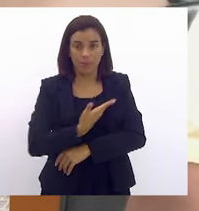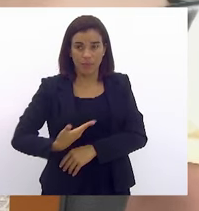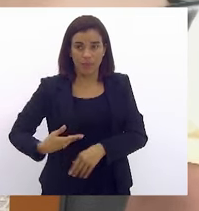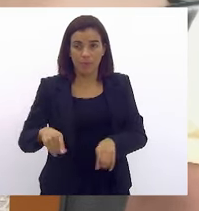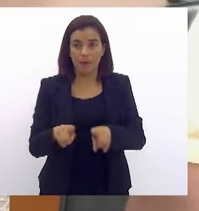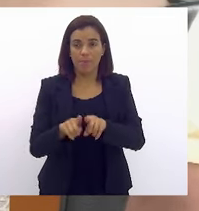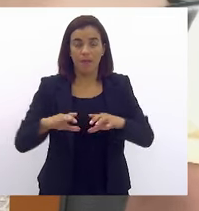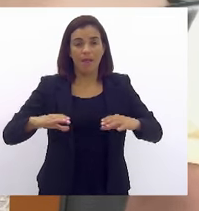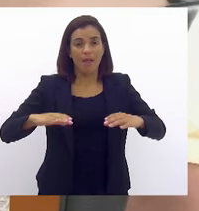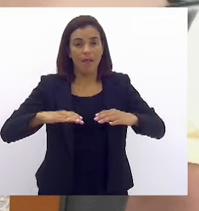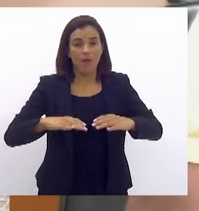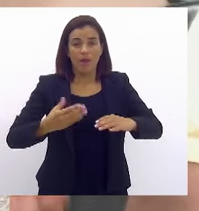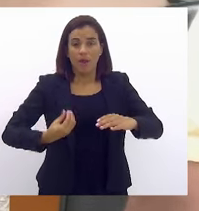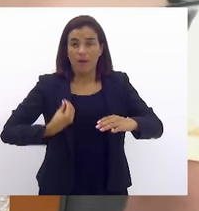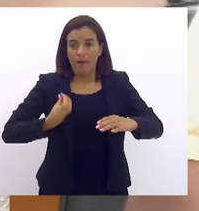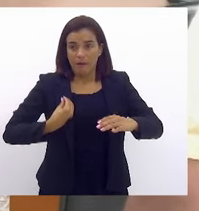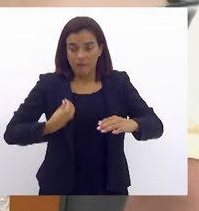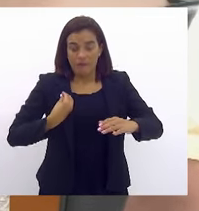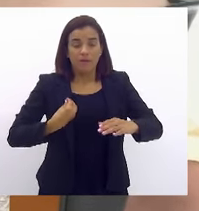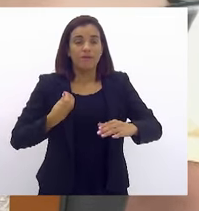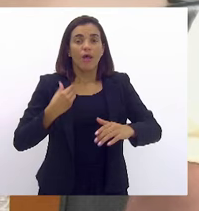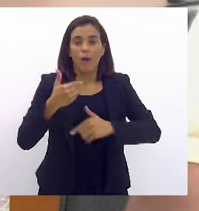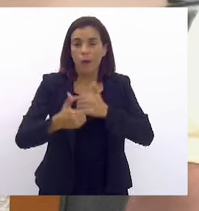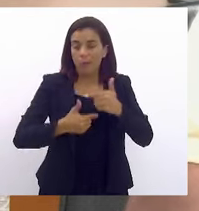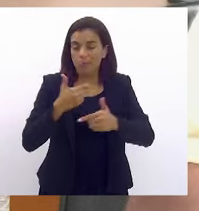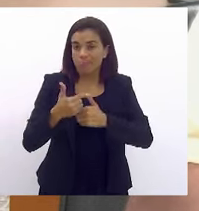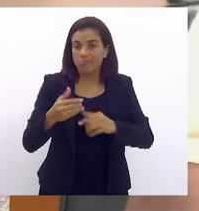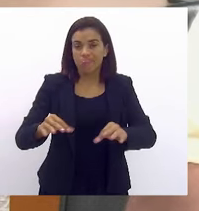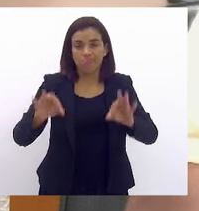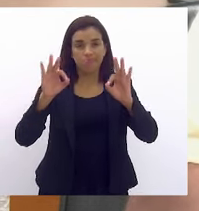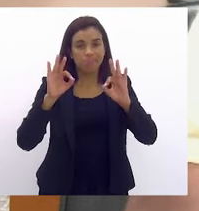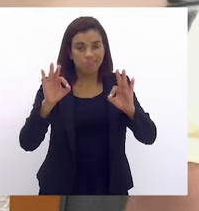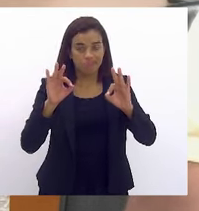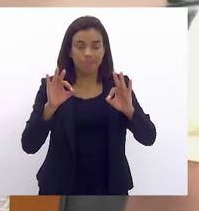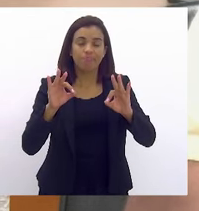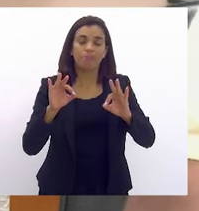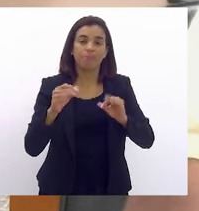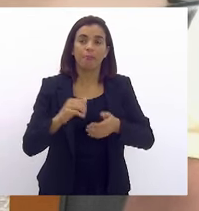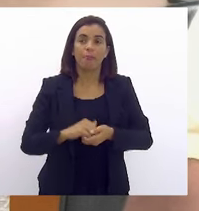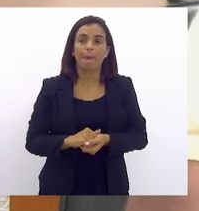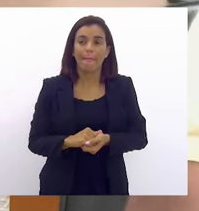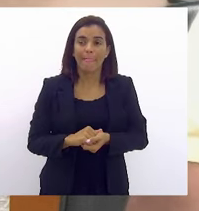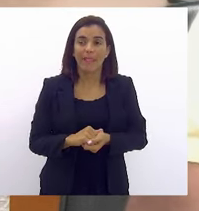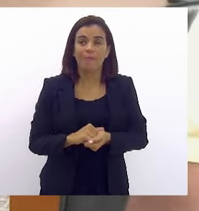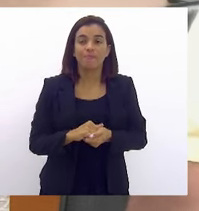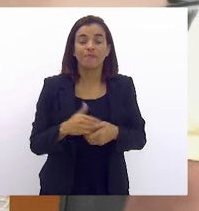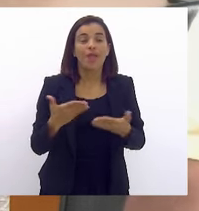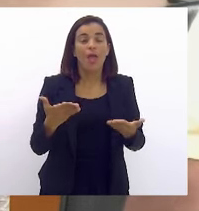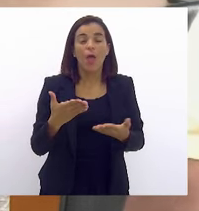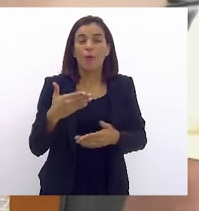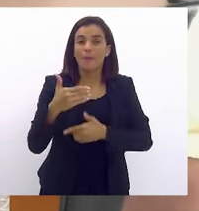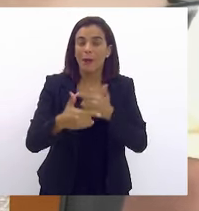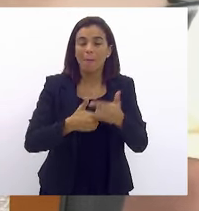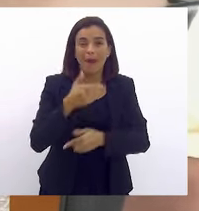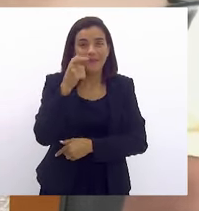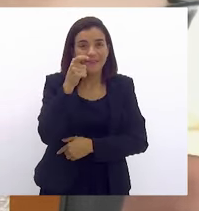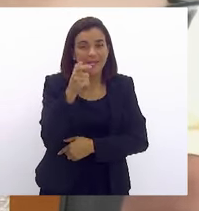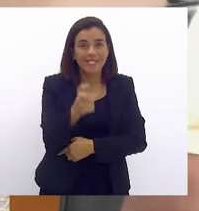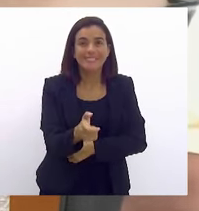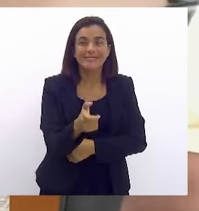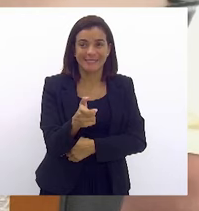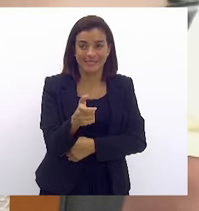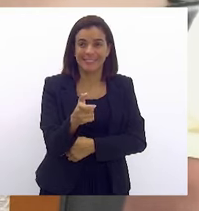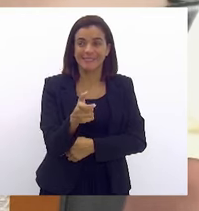também, que é um projeto espetacular, que trabalha soluções baseadas na natureza, é um trabalho muito interessante de buscar remediar